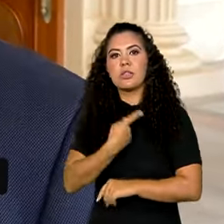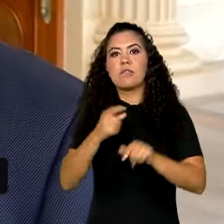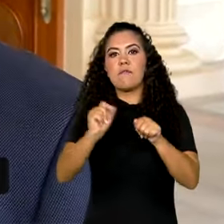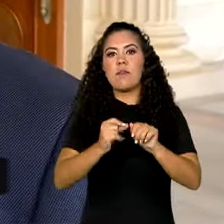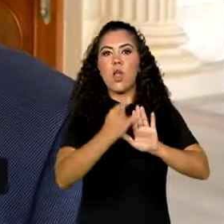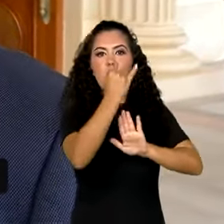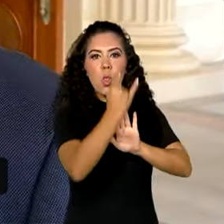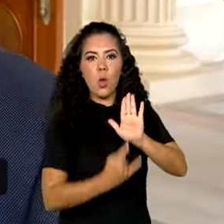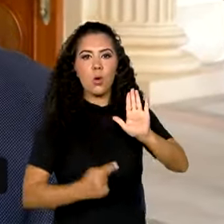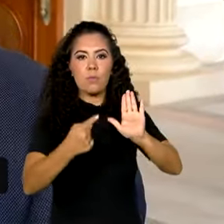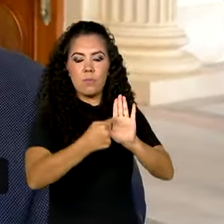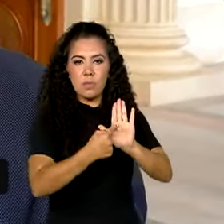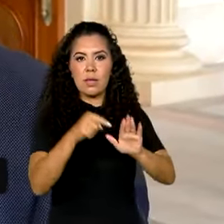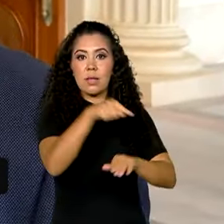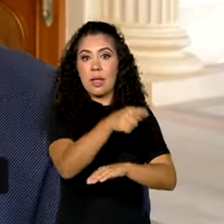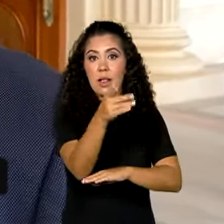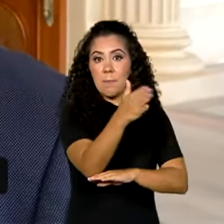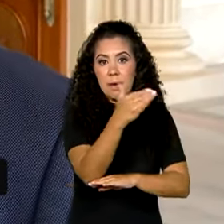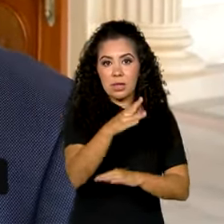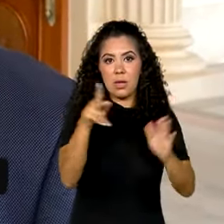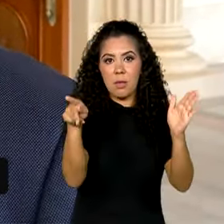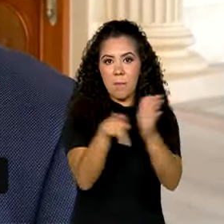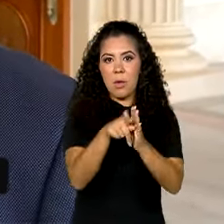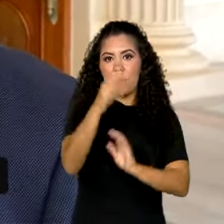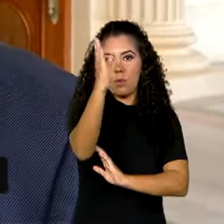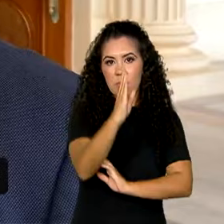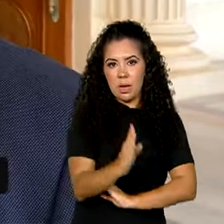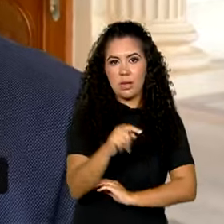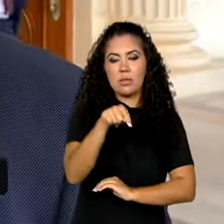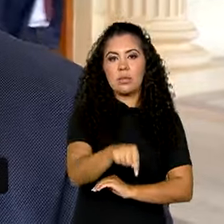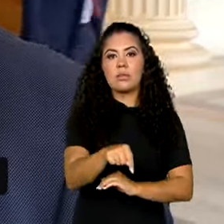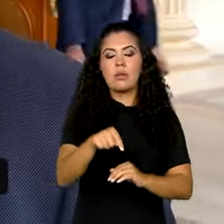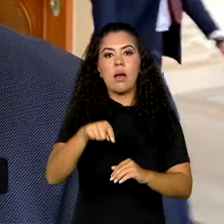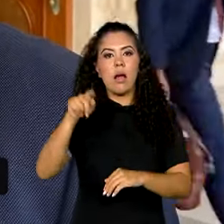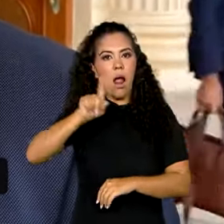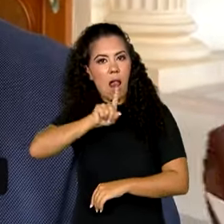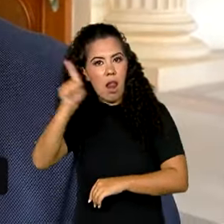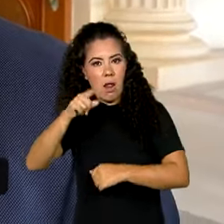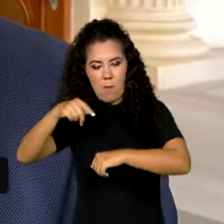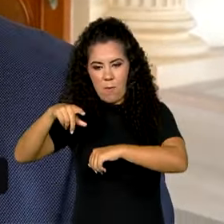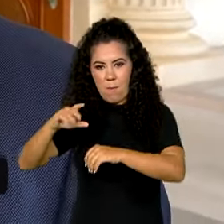na Embaixada Brasileira, da Embaixada Arábia no Brasil,